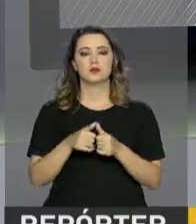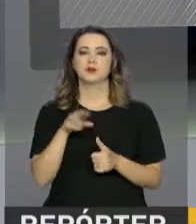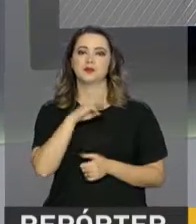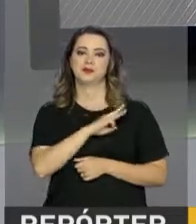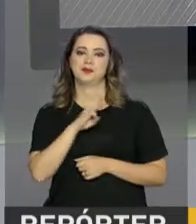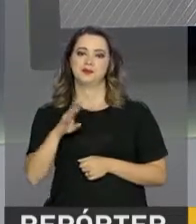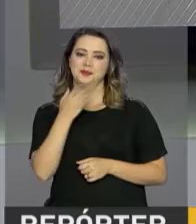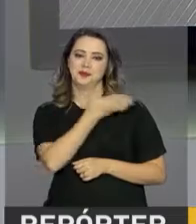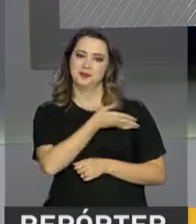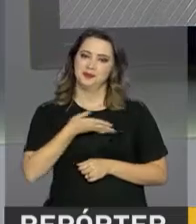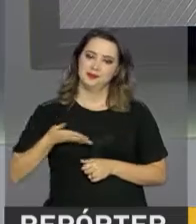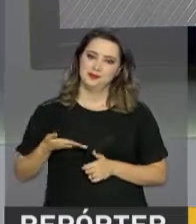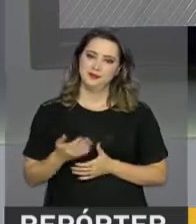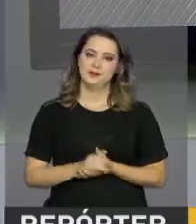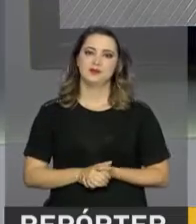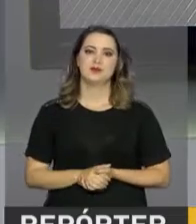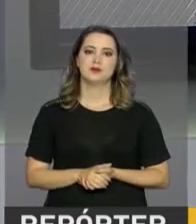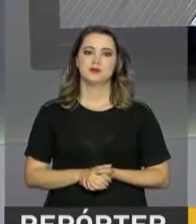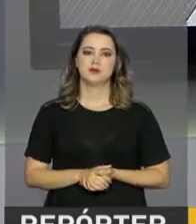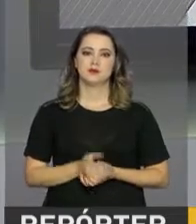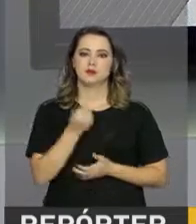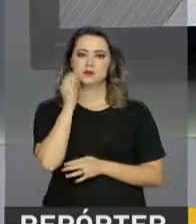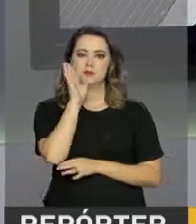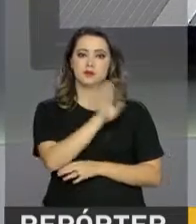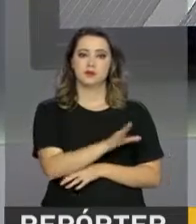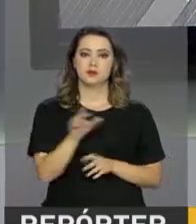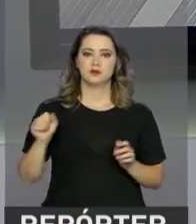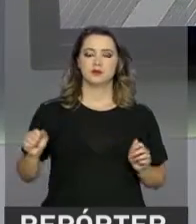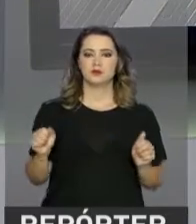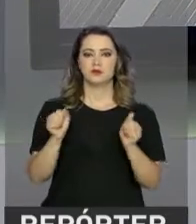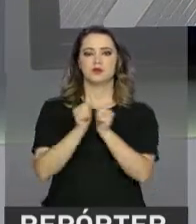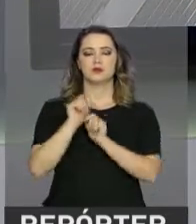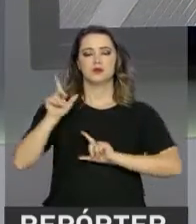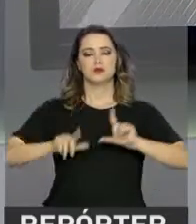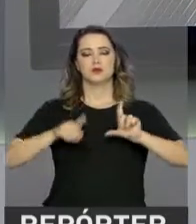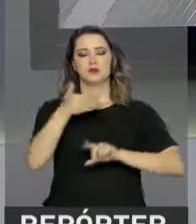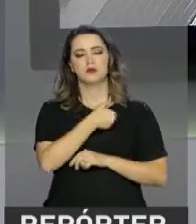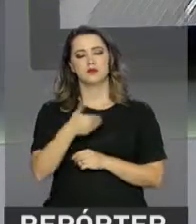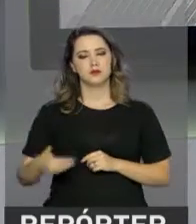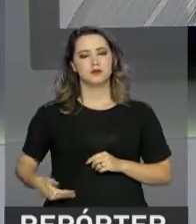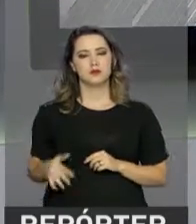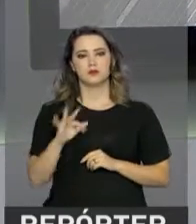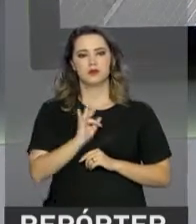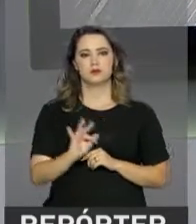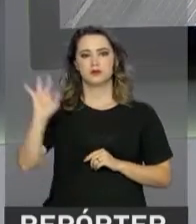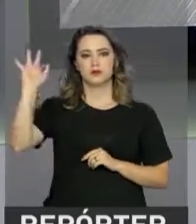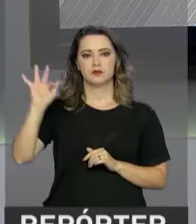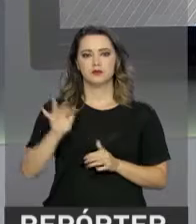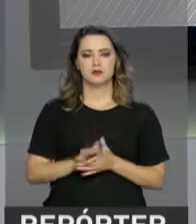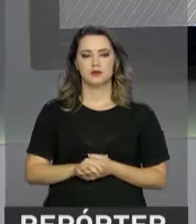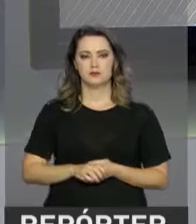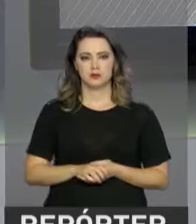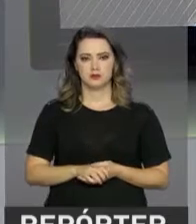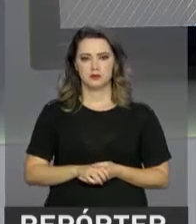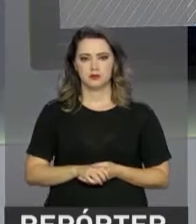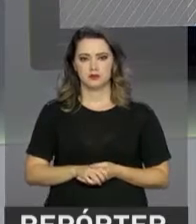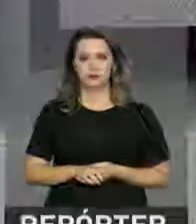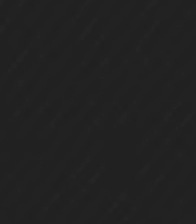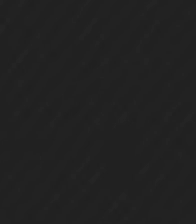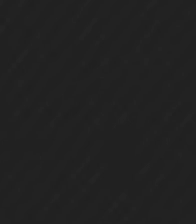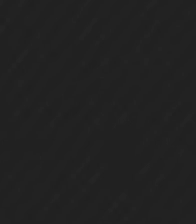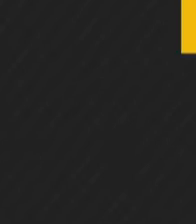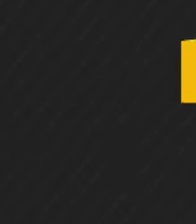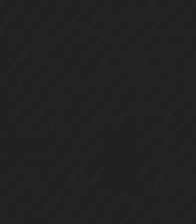também está na página da NBR na internet. Uma boa tarde para você e continue com a gente na NBR, a TV do Governo Federal.